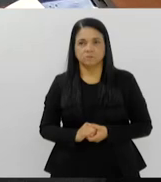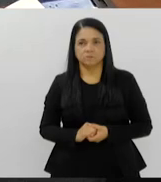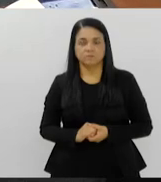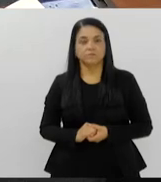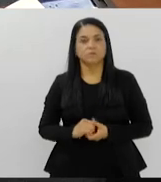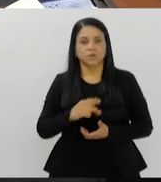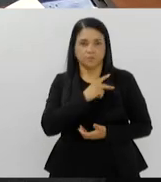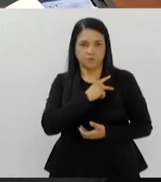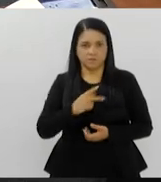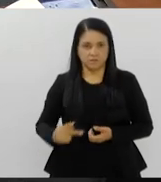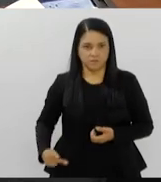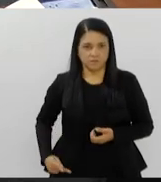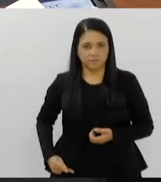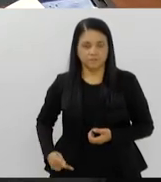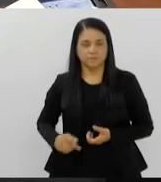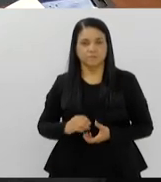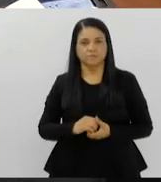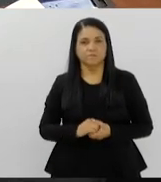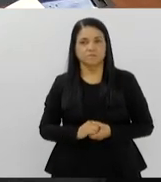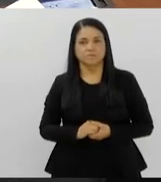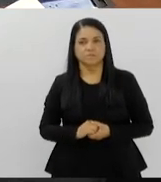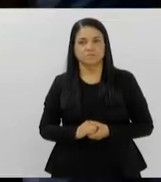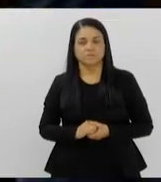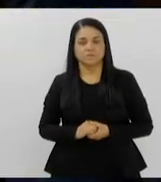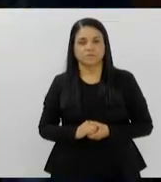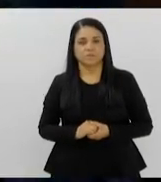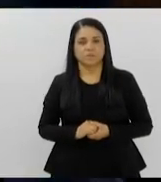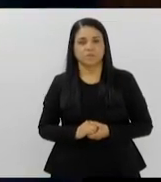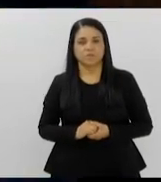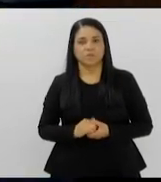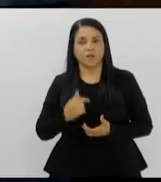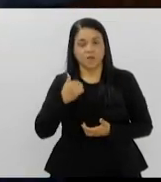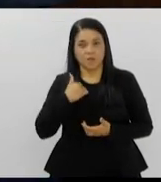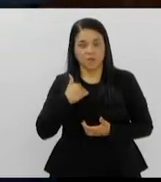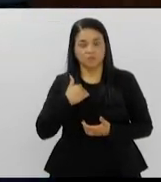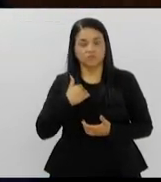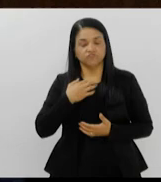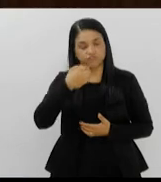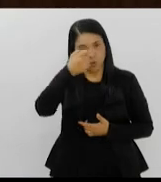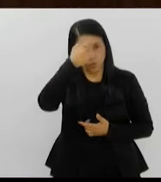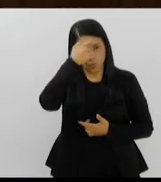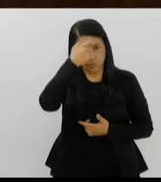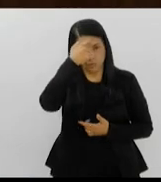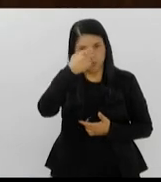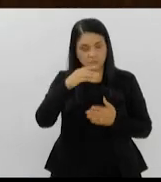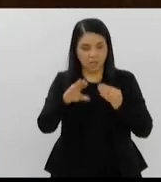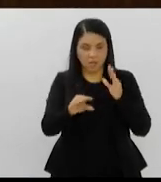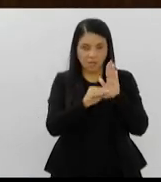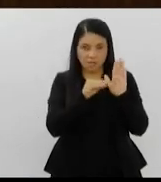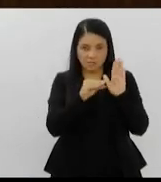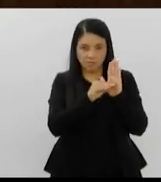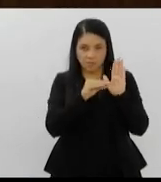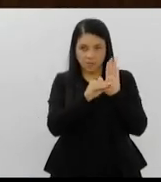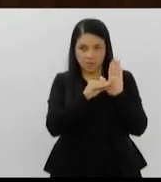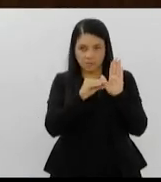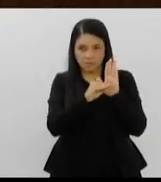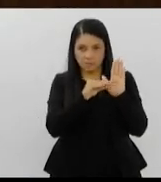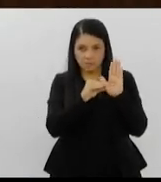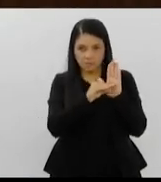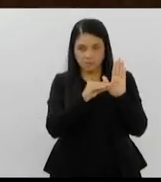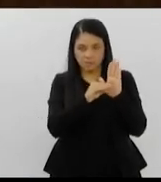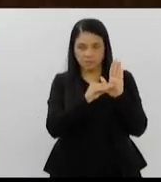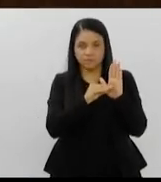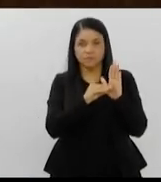Senhora presidente, na medida que eu tenho juízo, a emenda é de Vossa Excelência, então,